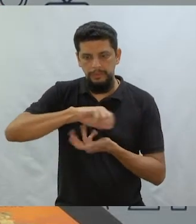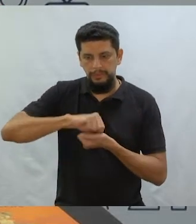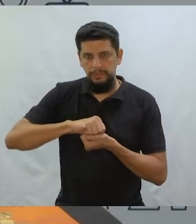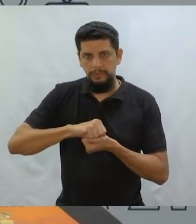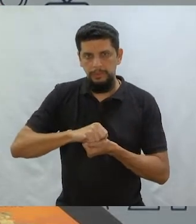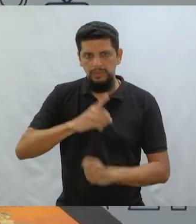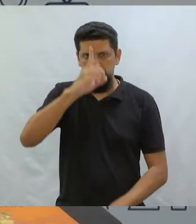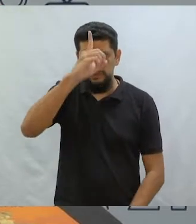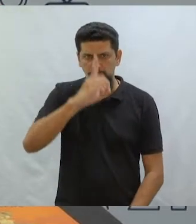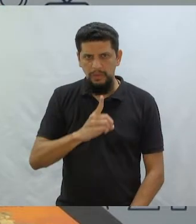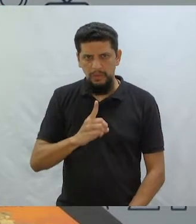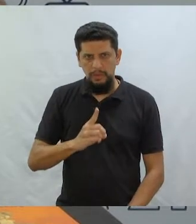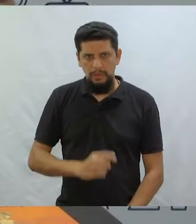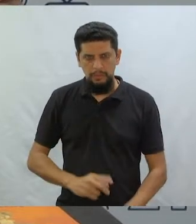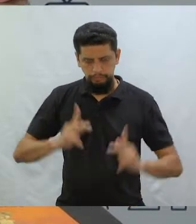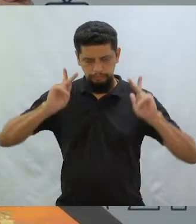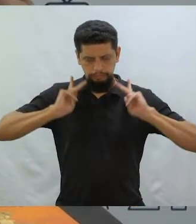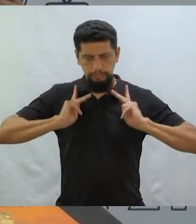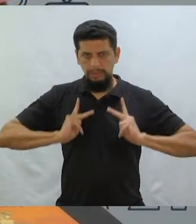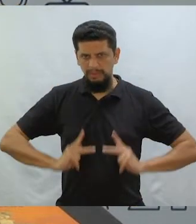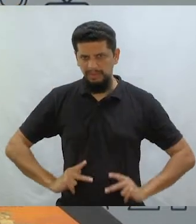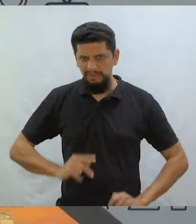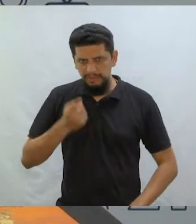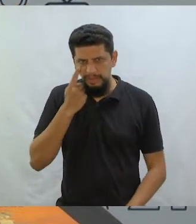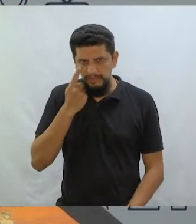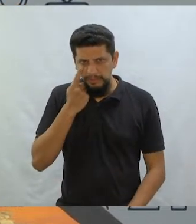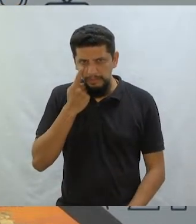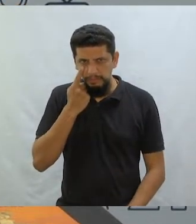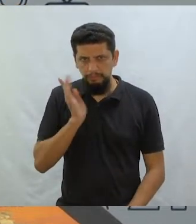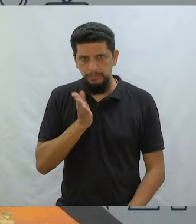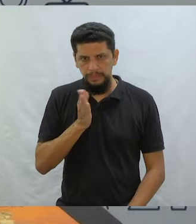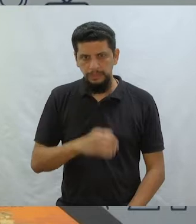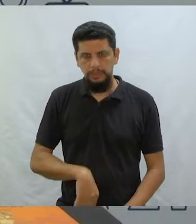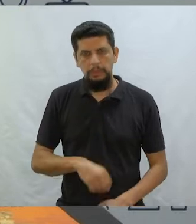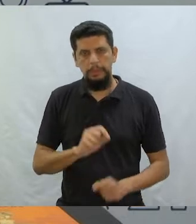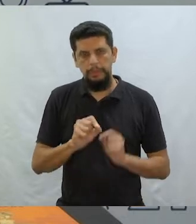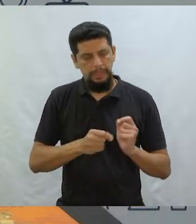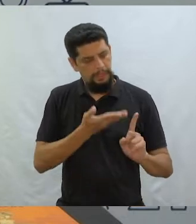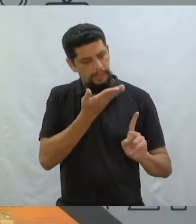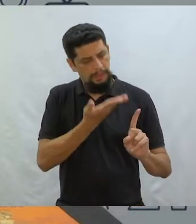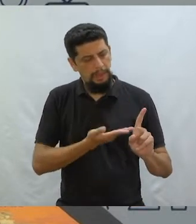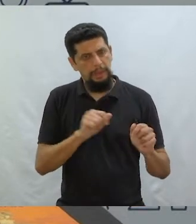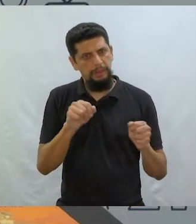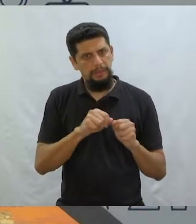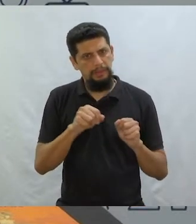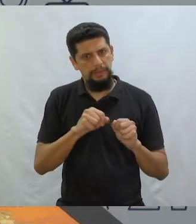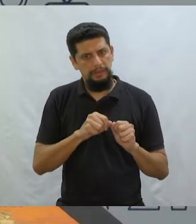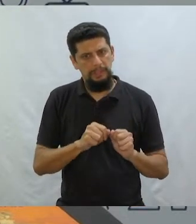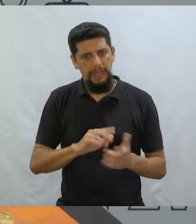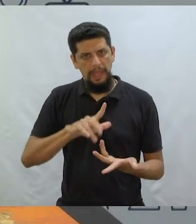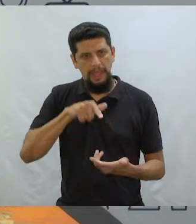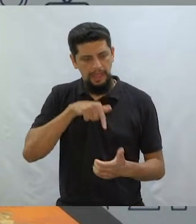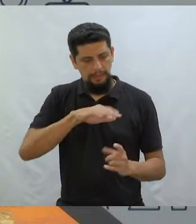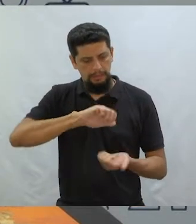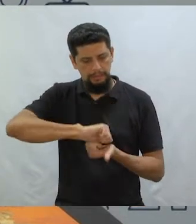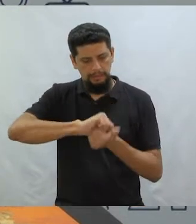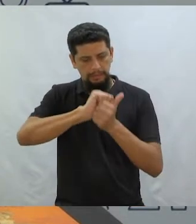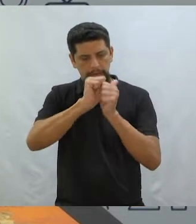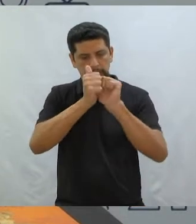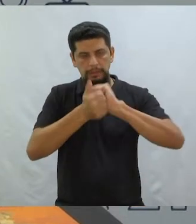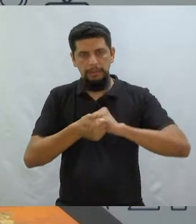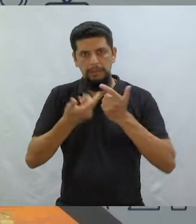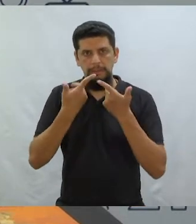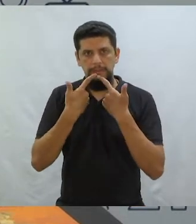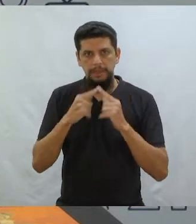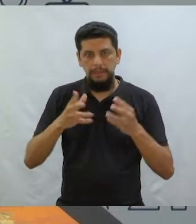ouviram falar da declaração universal dos direitos humanos o que a rut rocha fez ela adaptou para uma